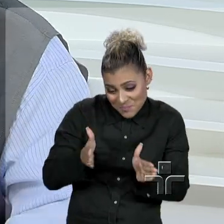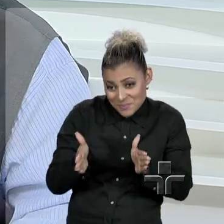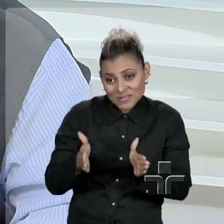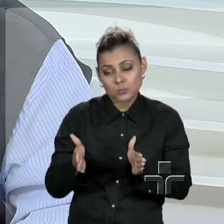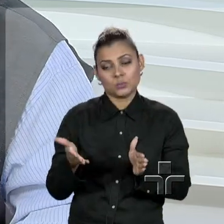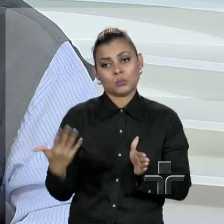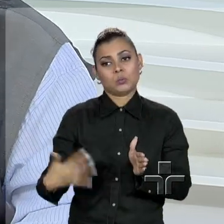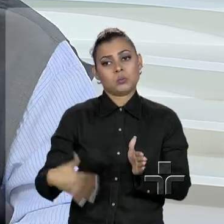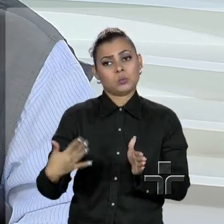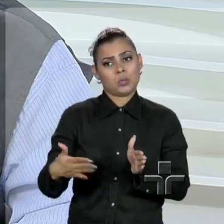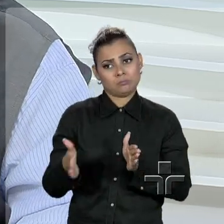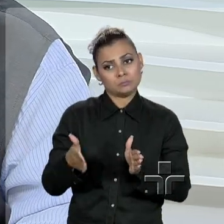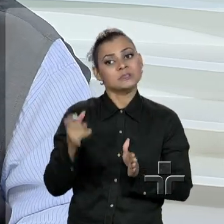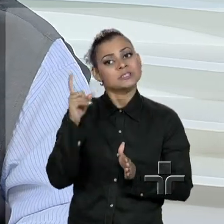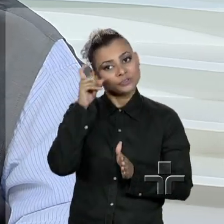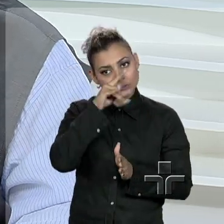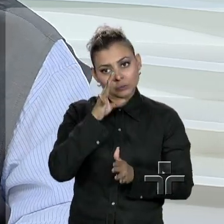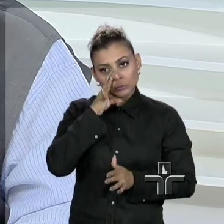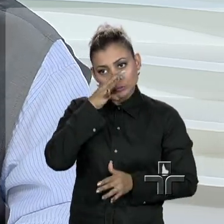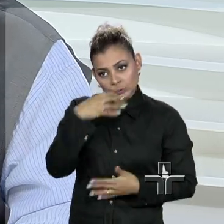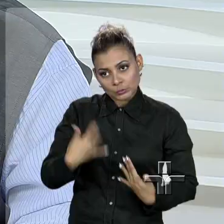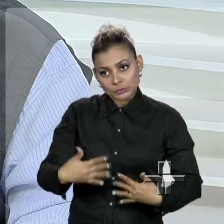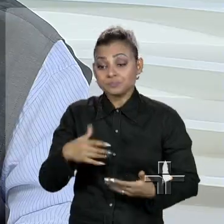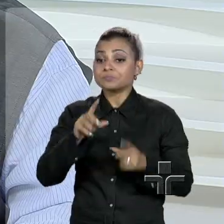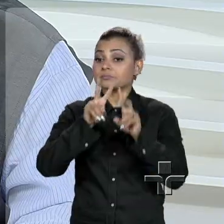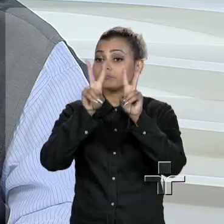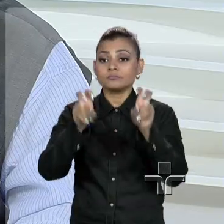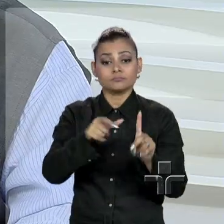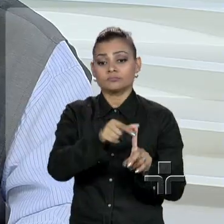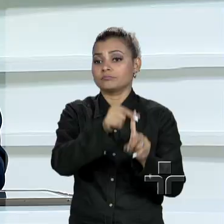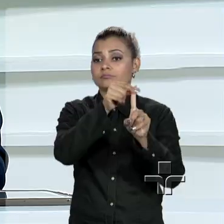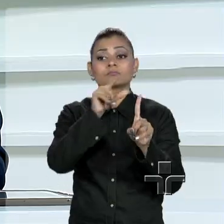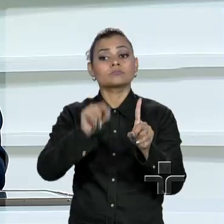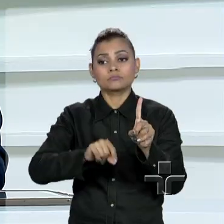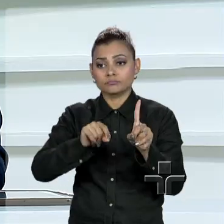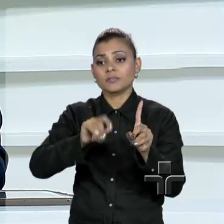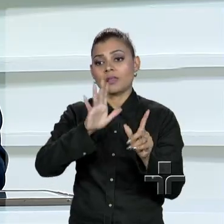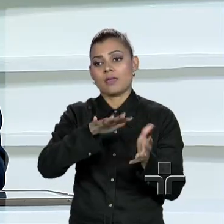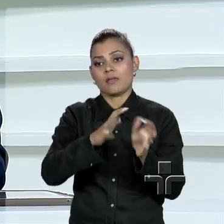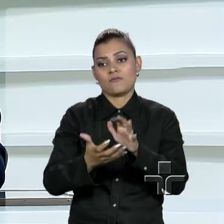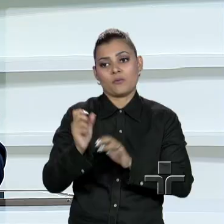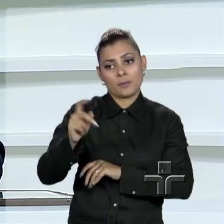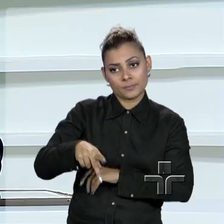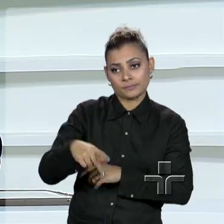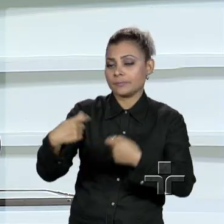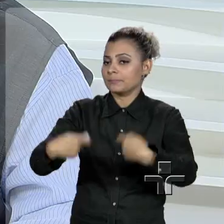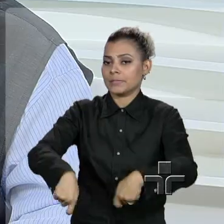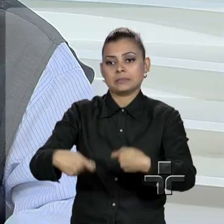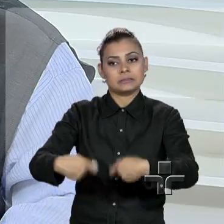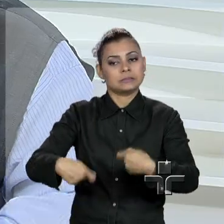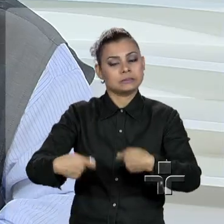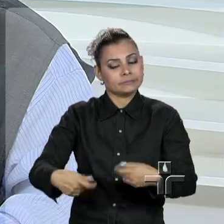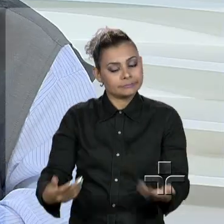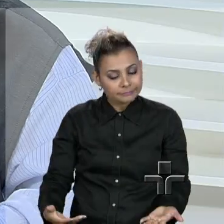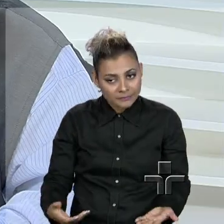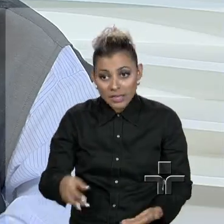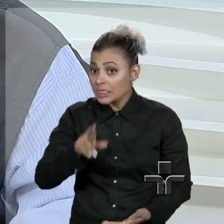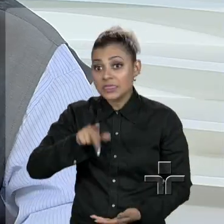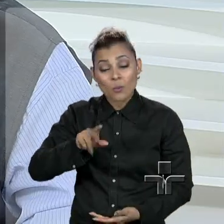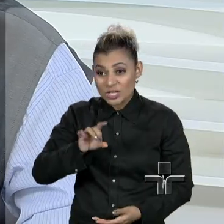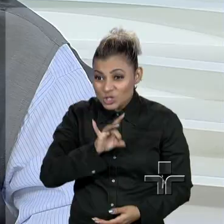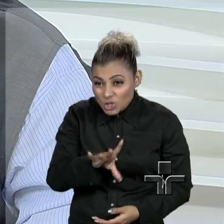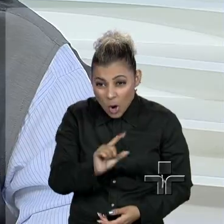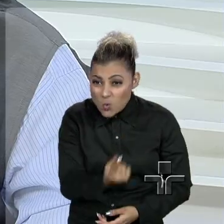no fundo, a gente colocou a reforma da Previdência, que é uma coisa necessária, mas não é